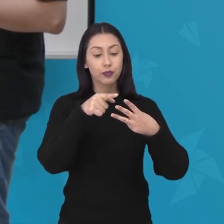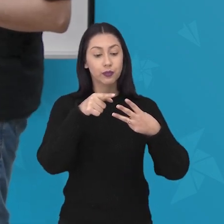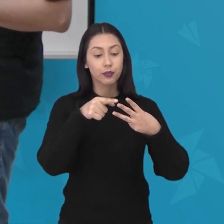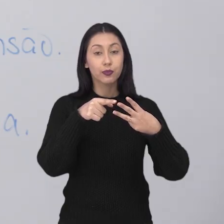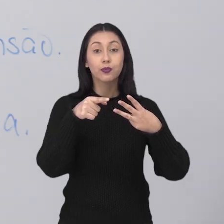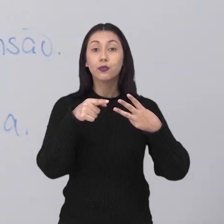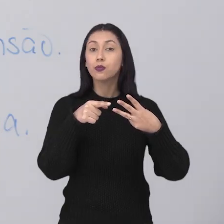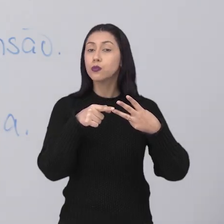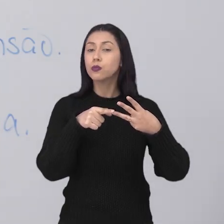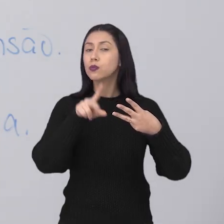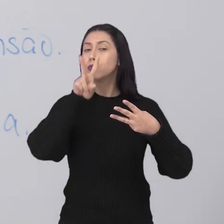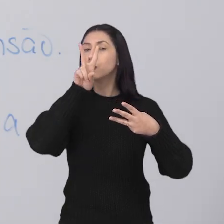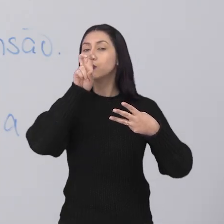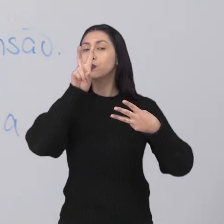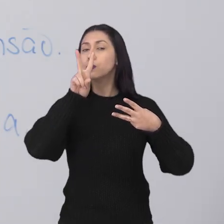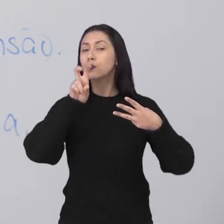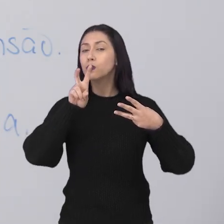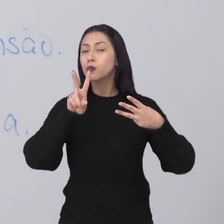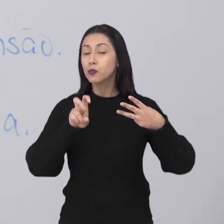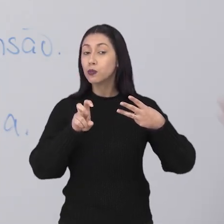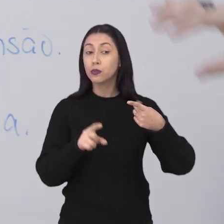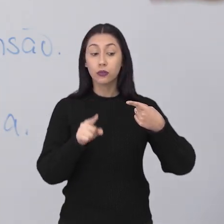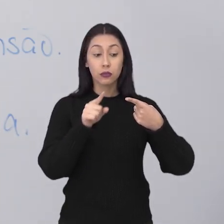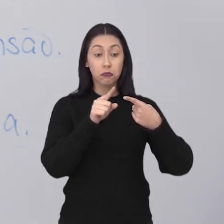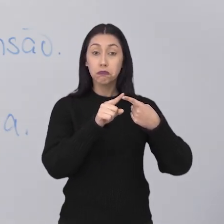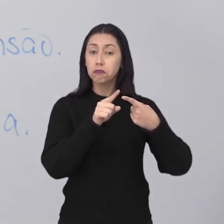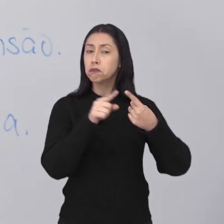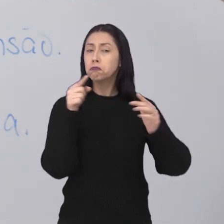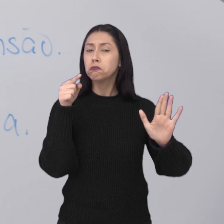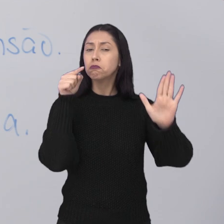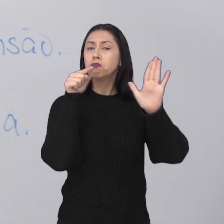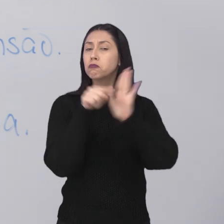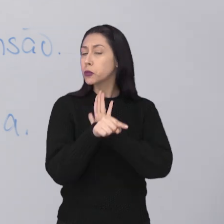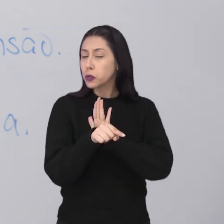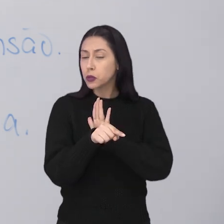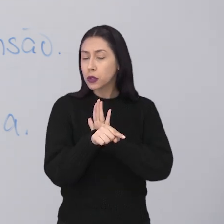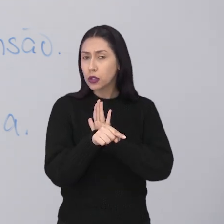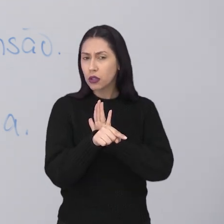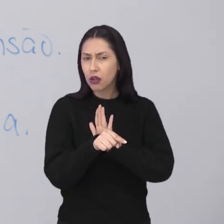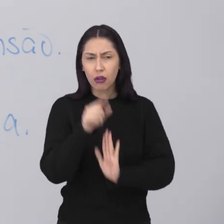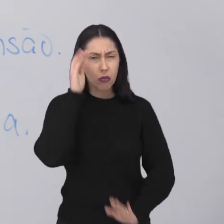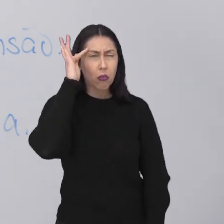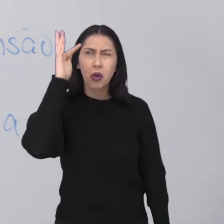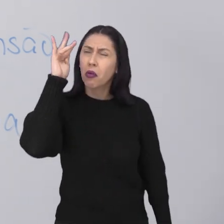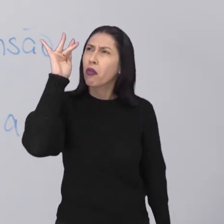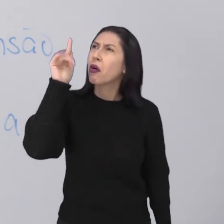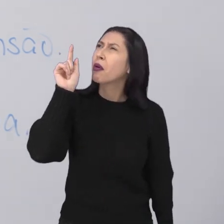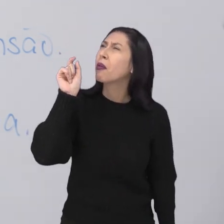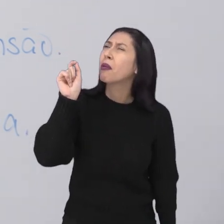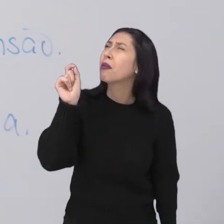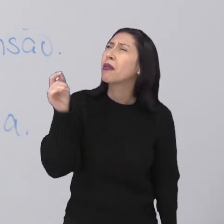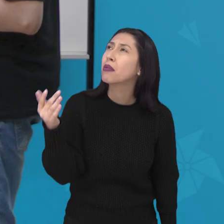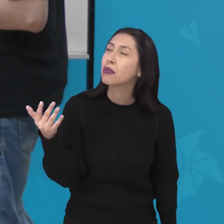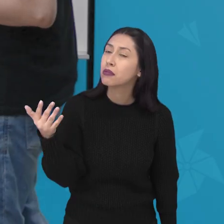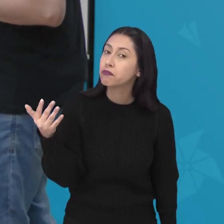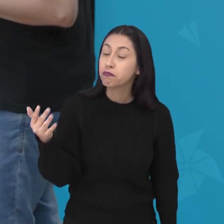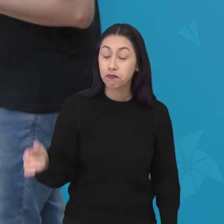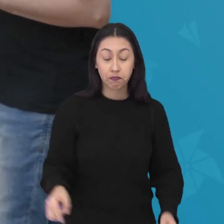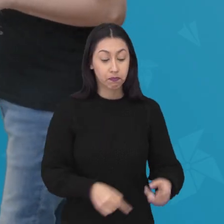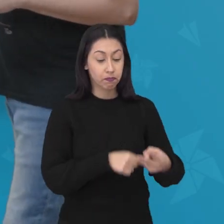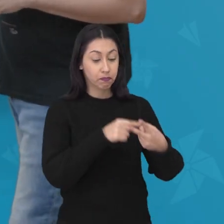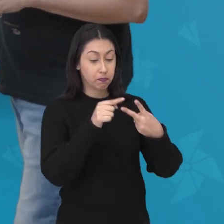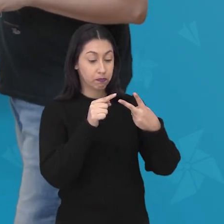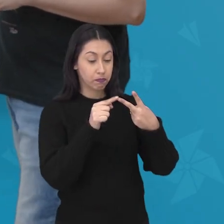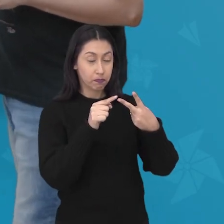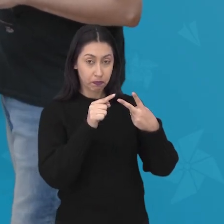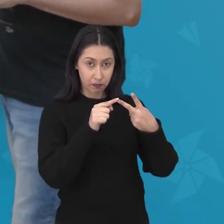3 grandes temas aqui, né? A primeira pergunta nossa é o que é filosofia?